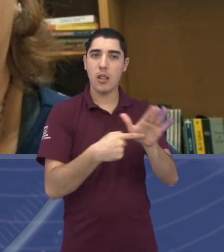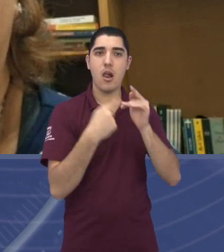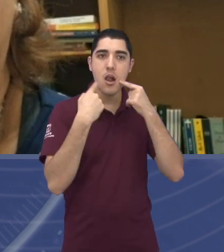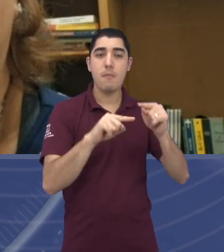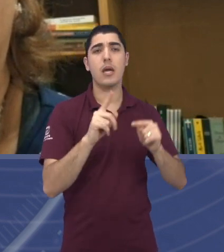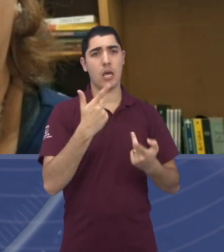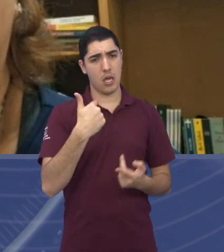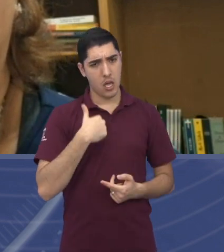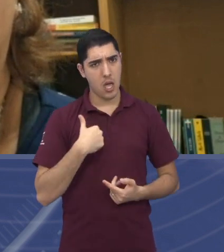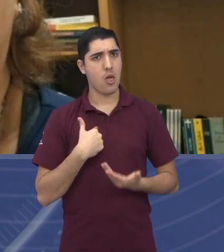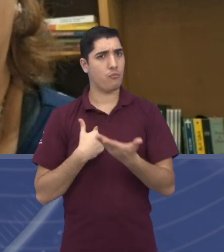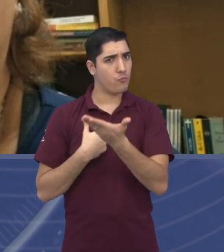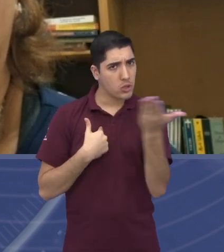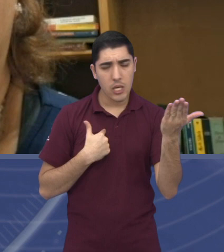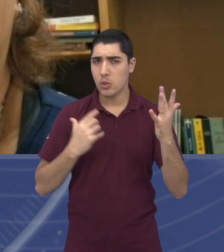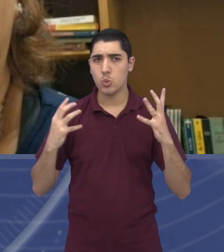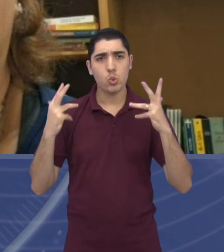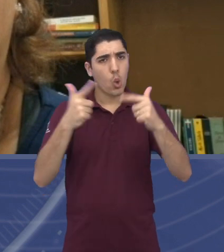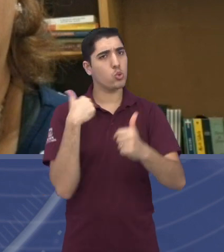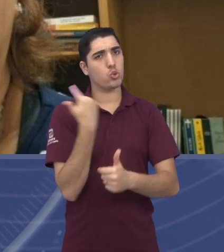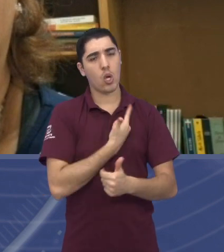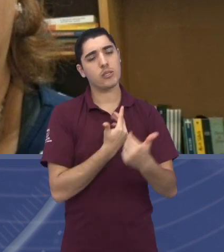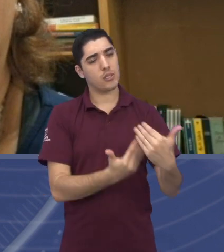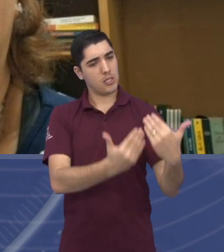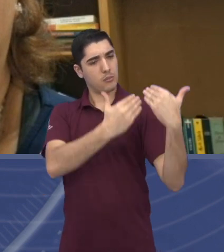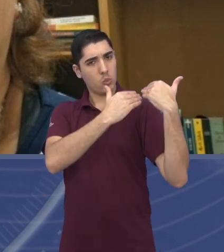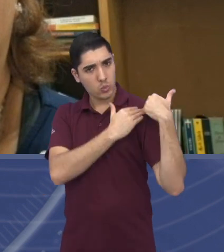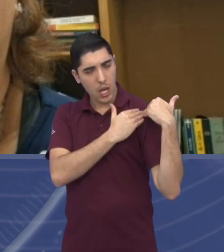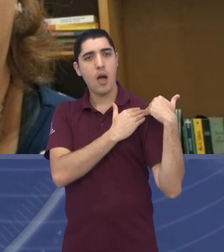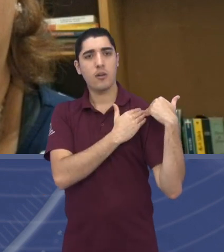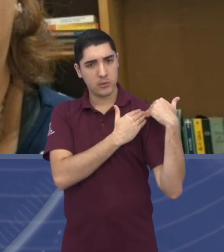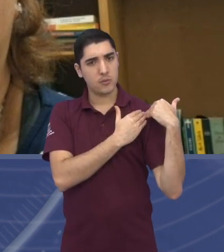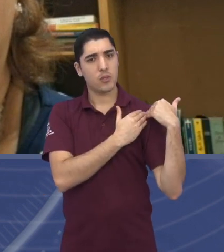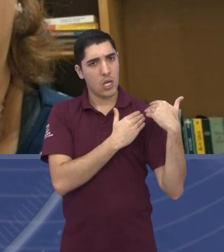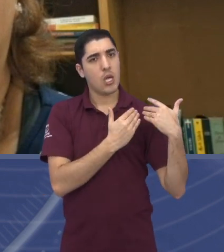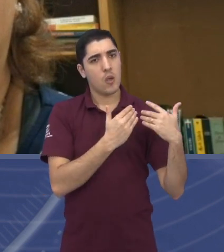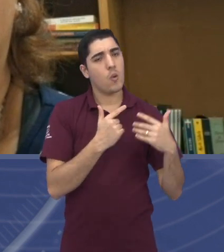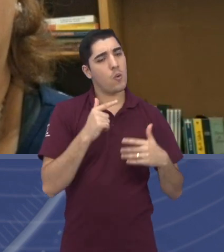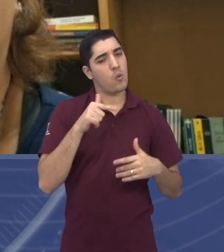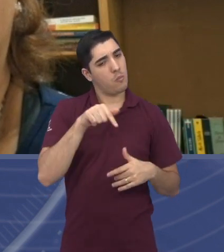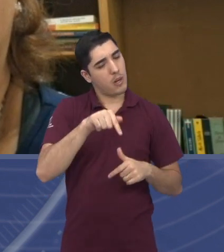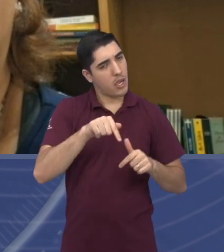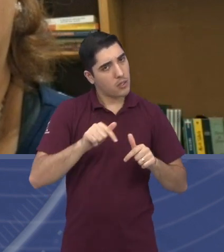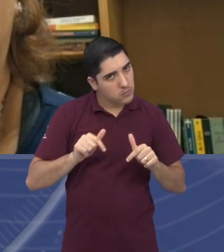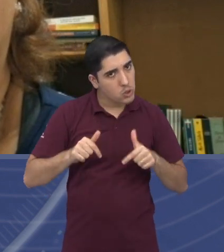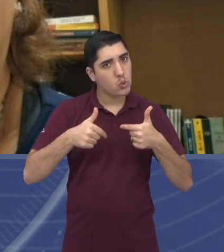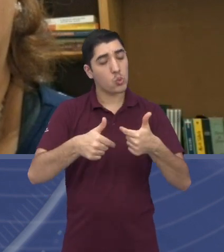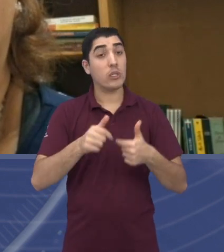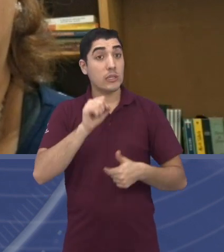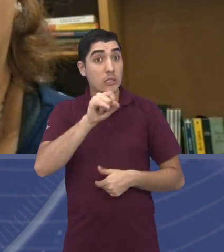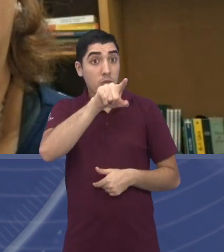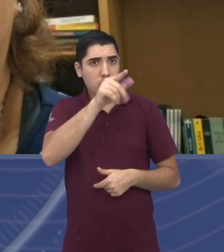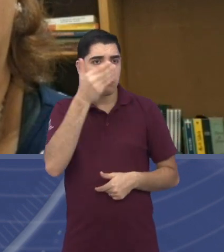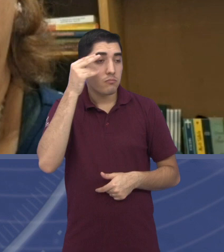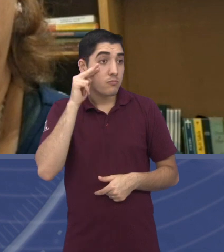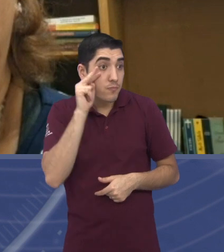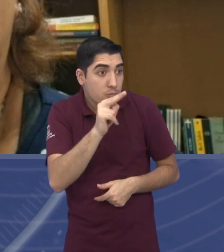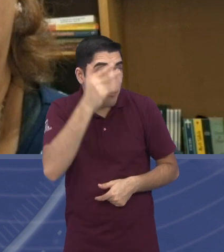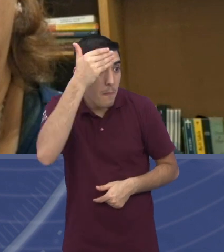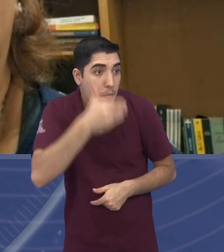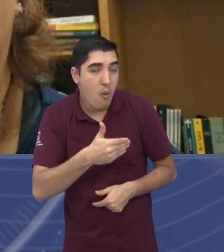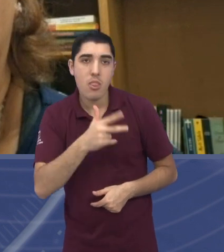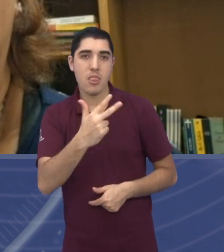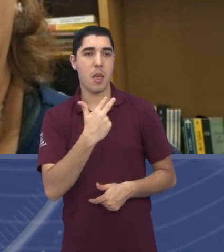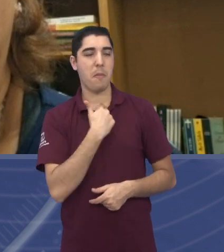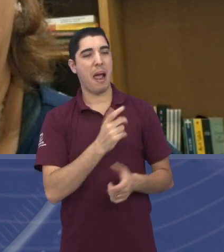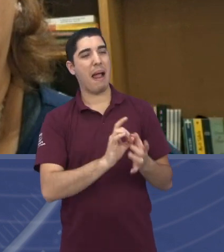nós também somos responsáveis por tudo, por toda essa situação. Então, se você presenciar uma situação, não deixe